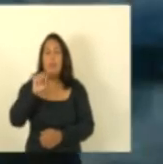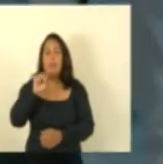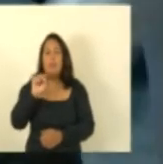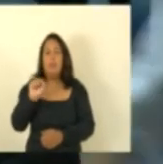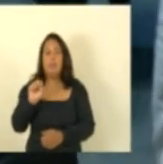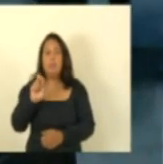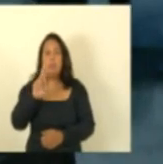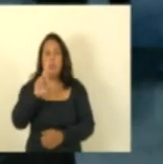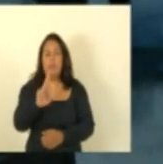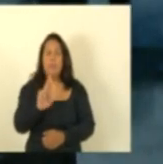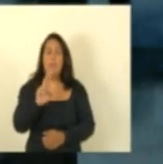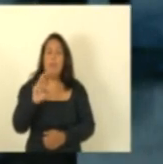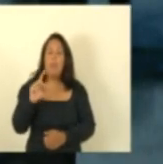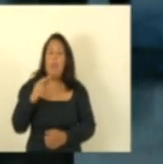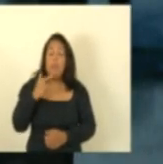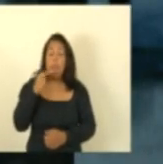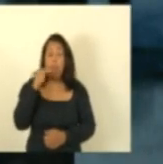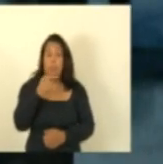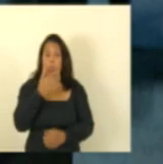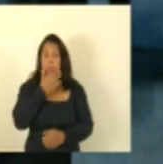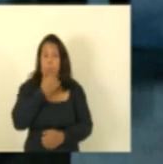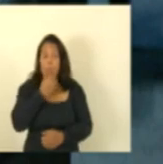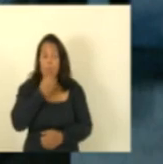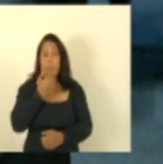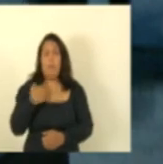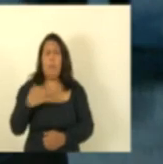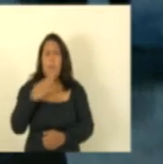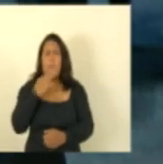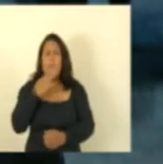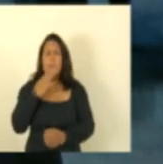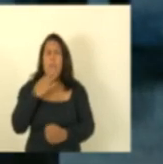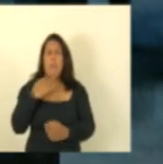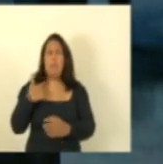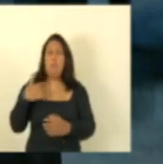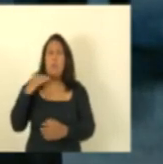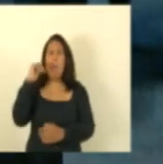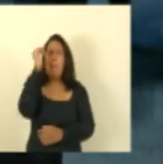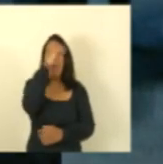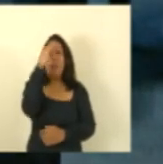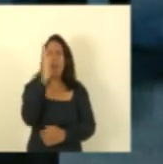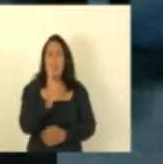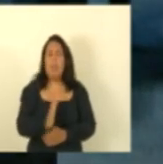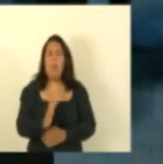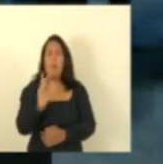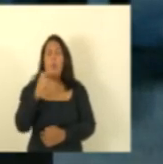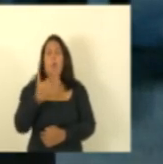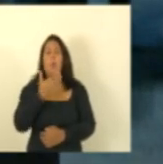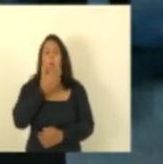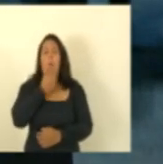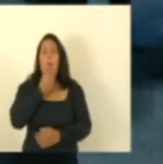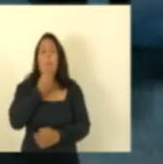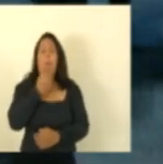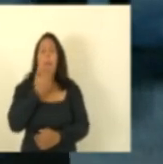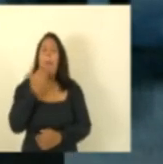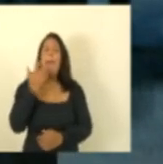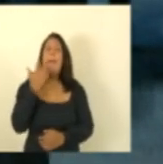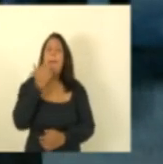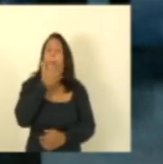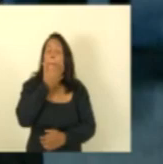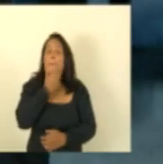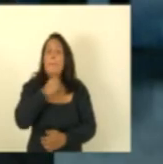ficou conhecido por todo o Brasil, junto com a família dele, por ser o pai dos quíntuplos.